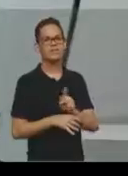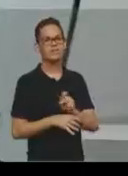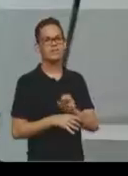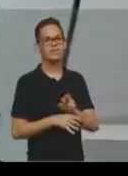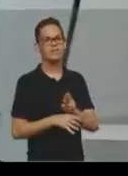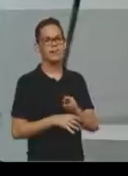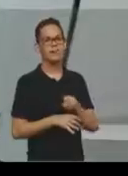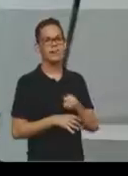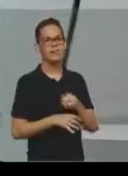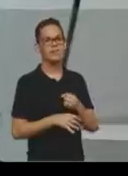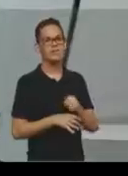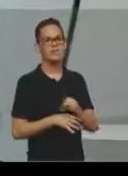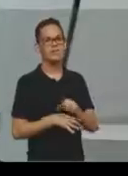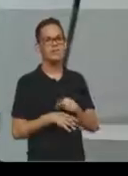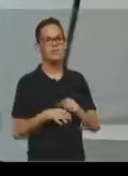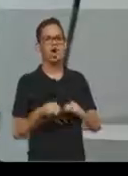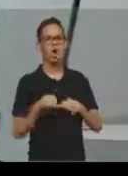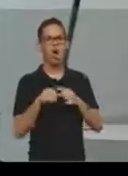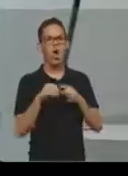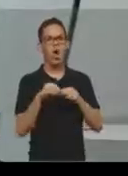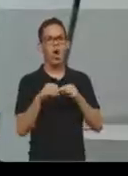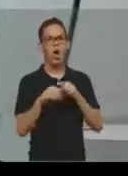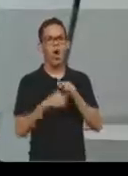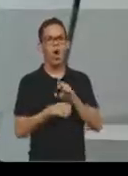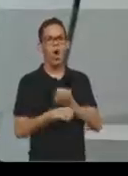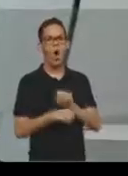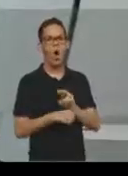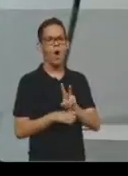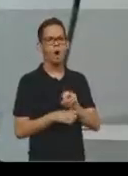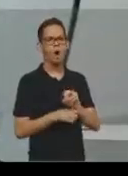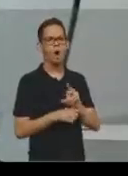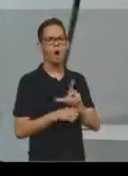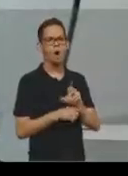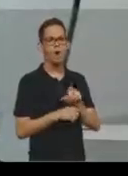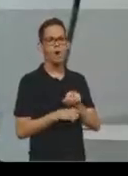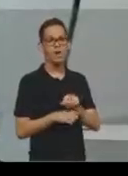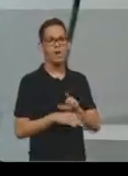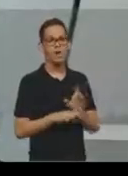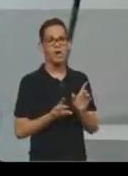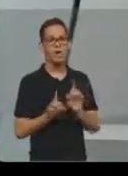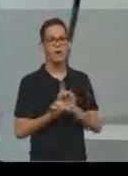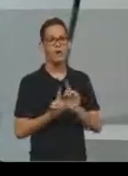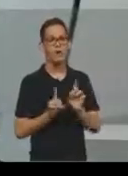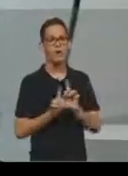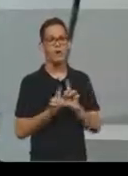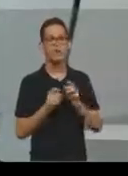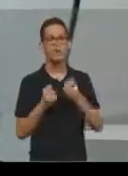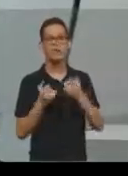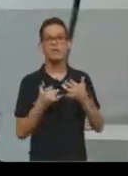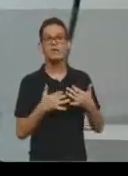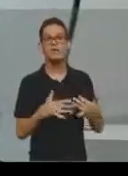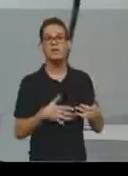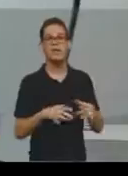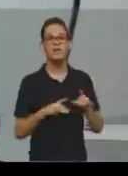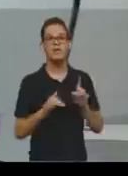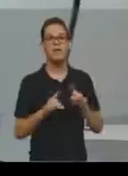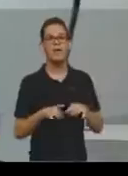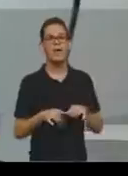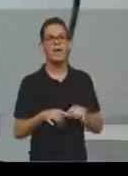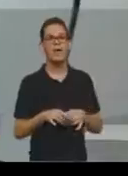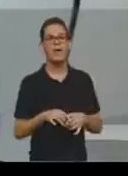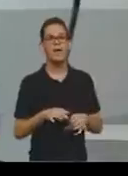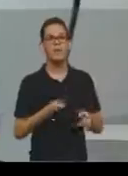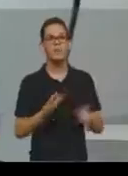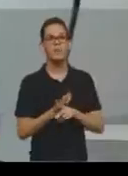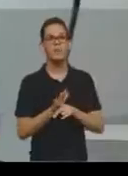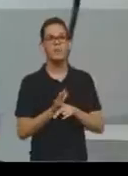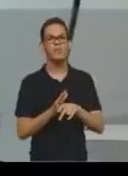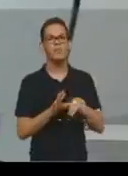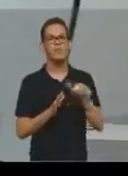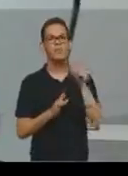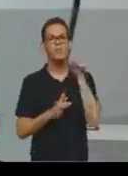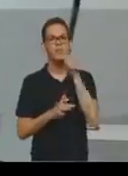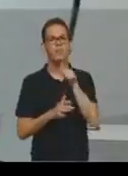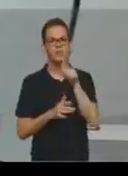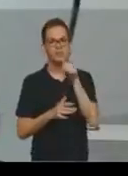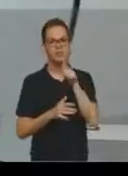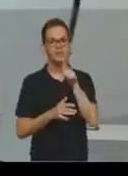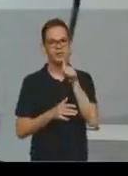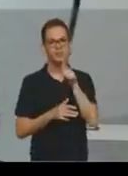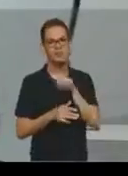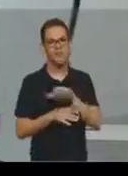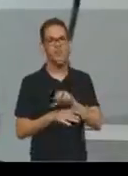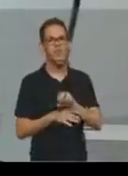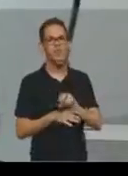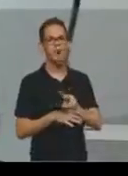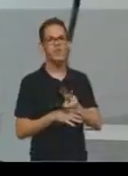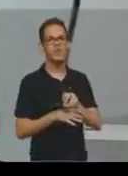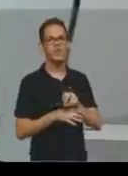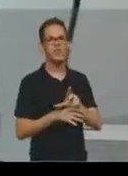muito em óvulo. Mas quando eu estou falando em óvulo, eu não estou me referindo ao gameta. Nós sabemos que o